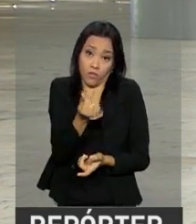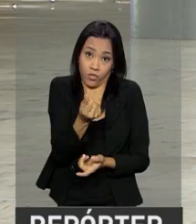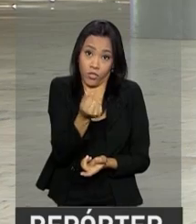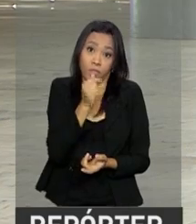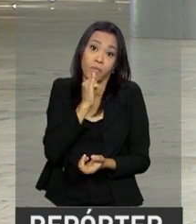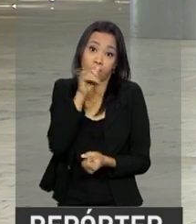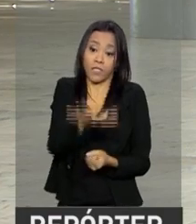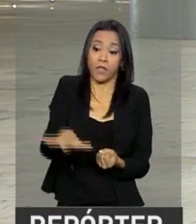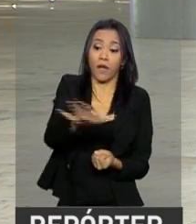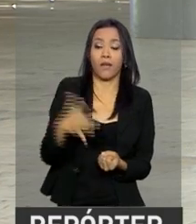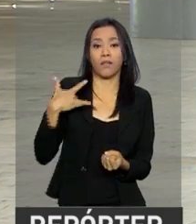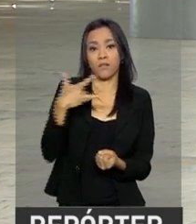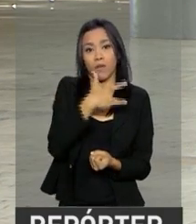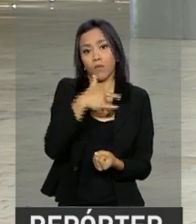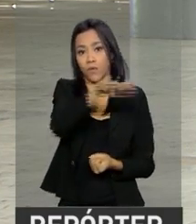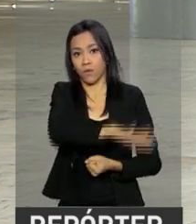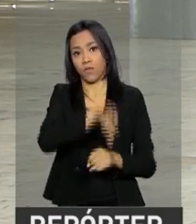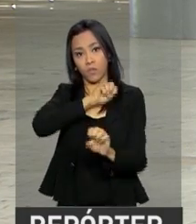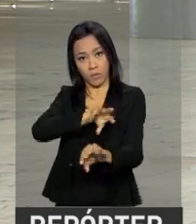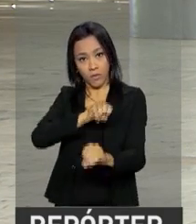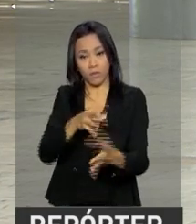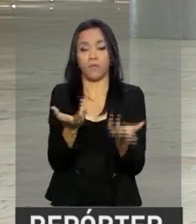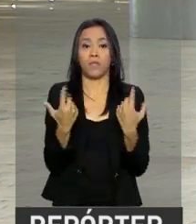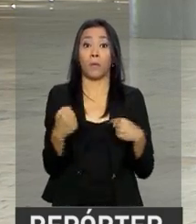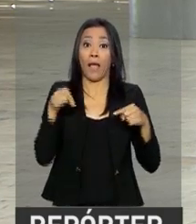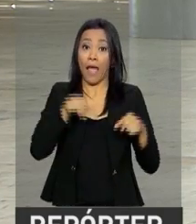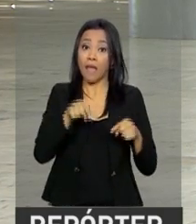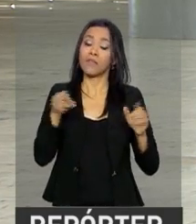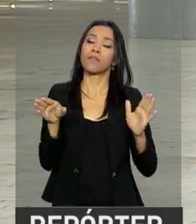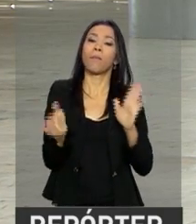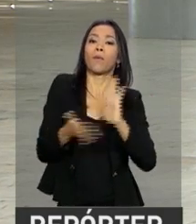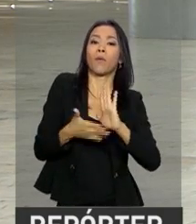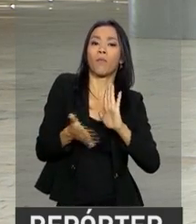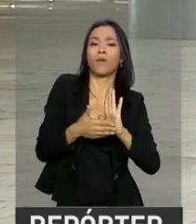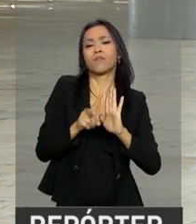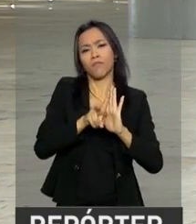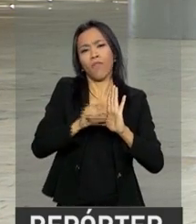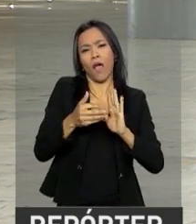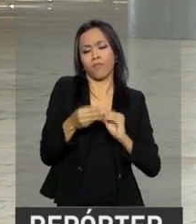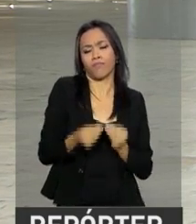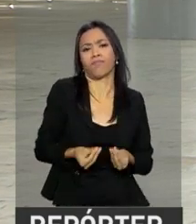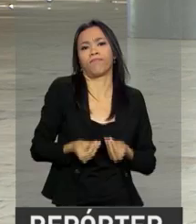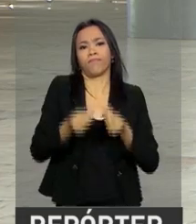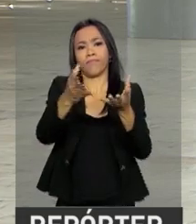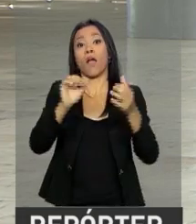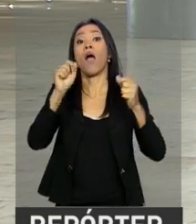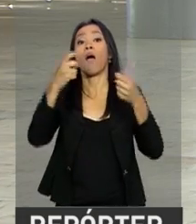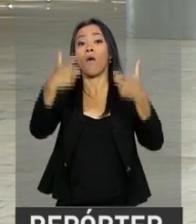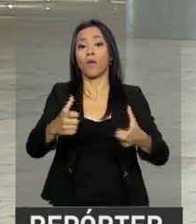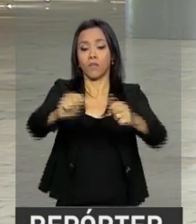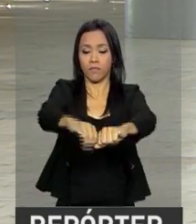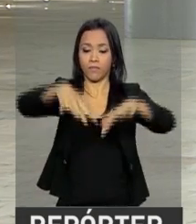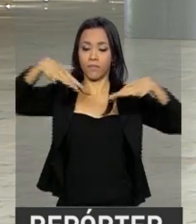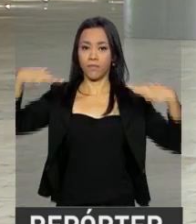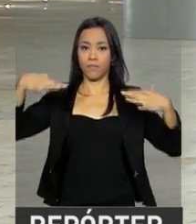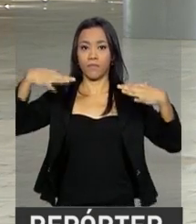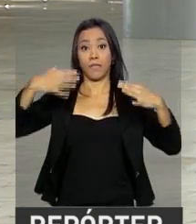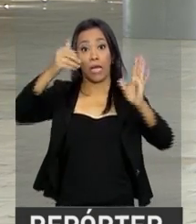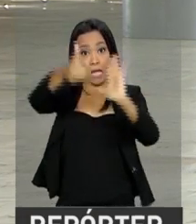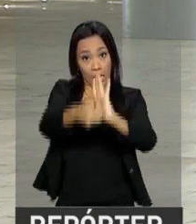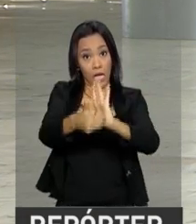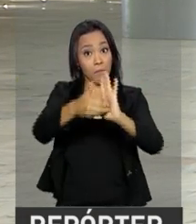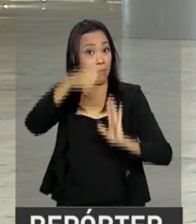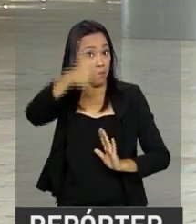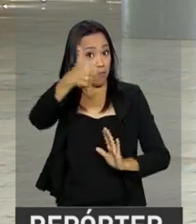como saúde e educação a essa pec essa proposta segue agora para votação no plenário da câmara dos deputados em primeiro turno